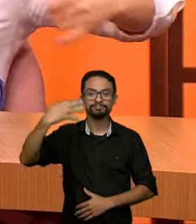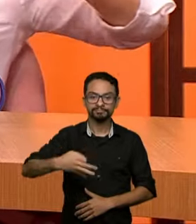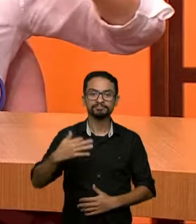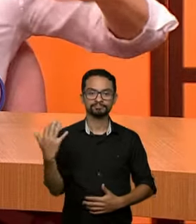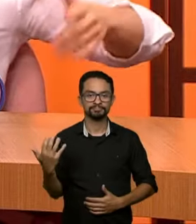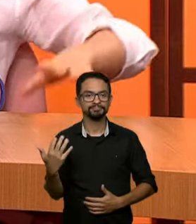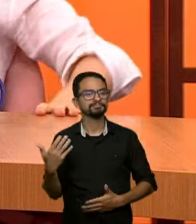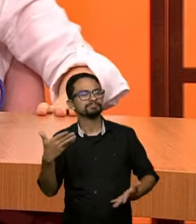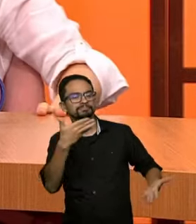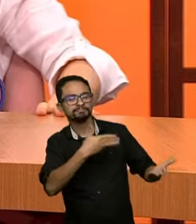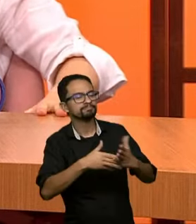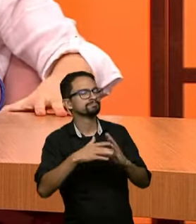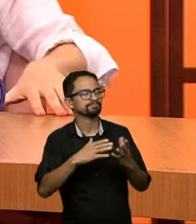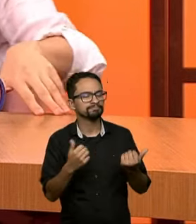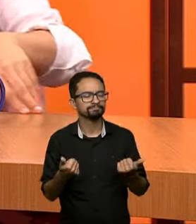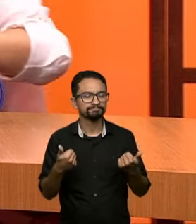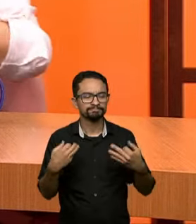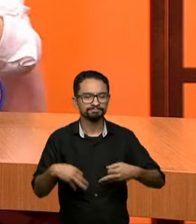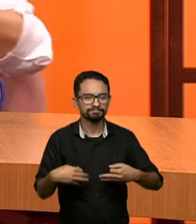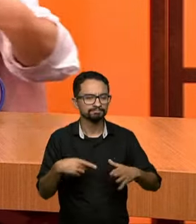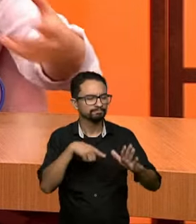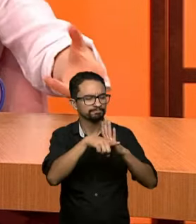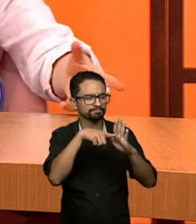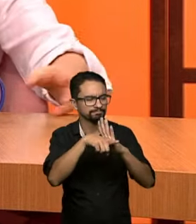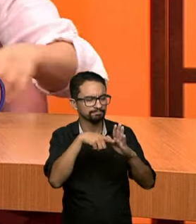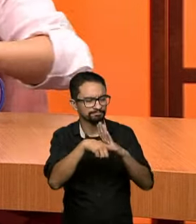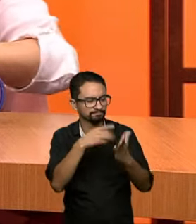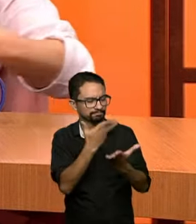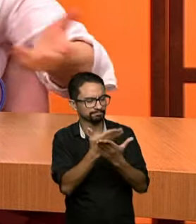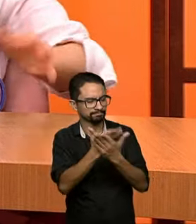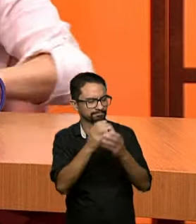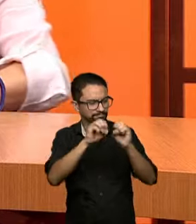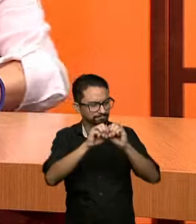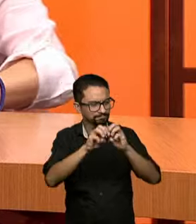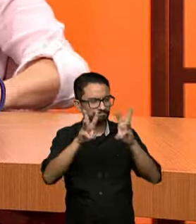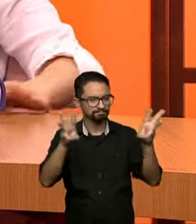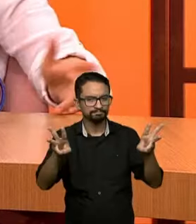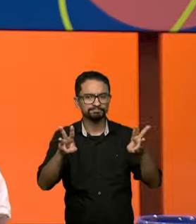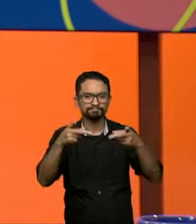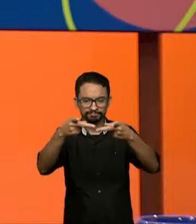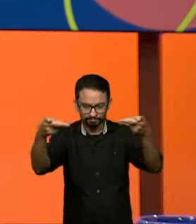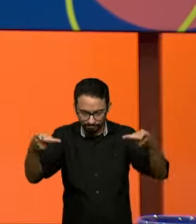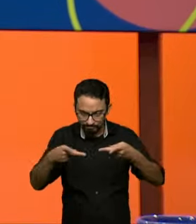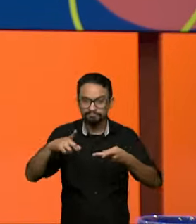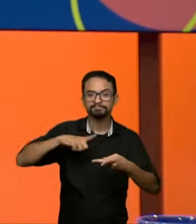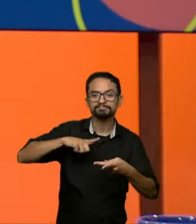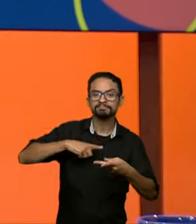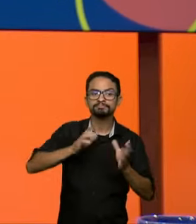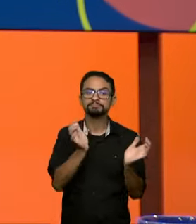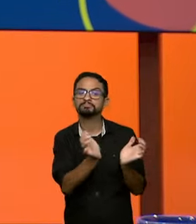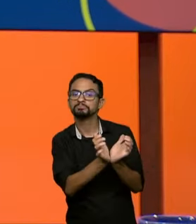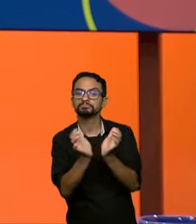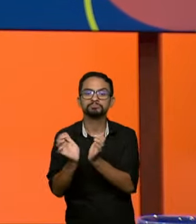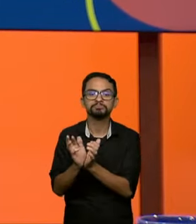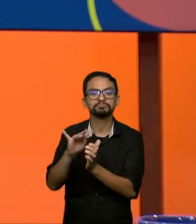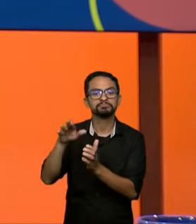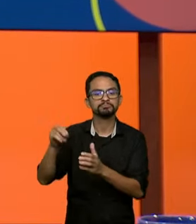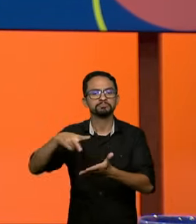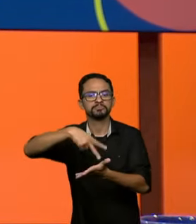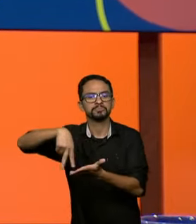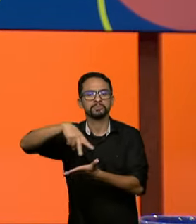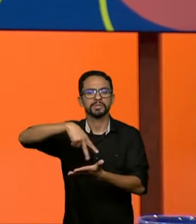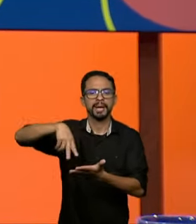tias dela e tudo. Eu fiz uma pesquisa na internet. Eu falei, teve uma pizzaria, alguma coisa. Encontrei um grupo folclórico de